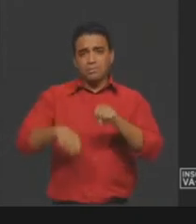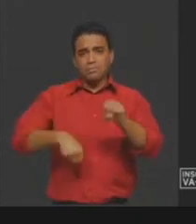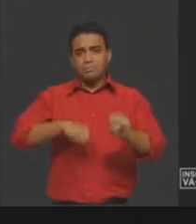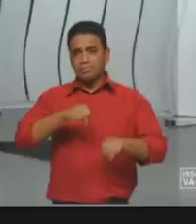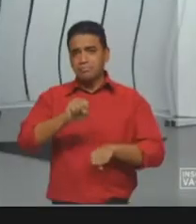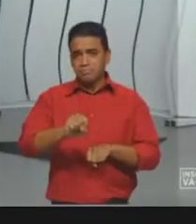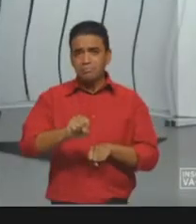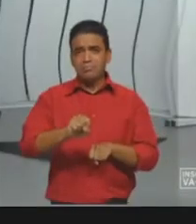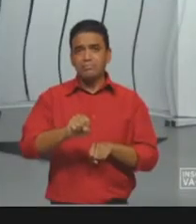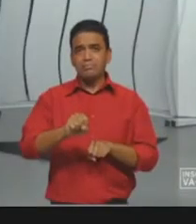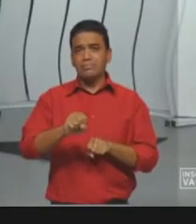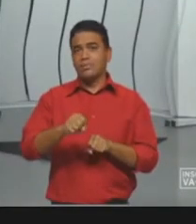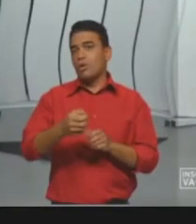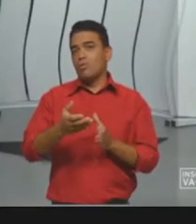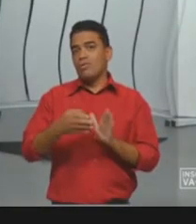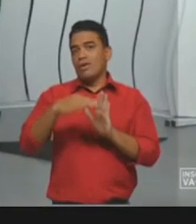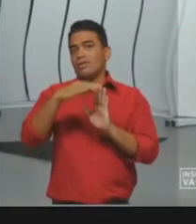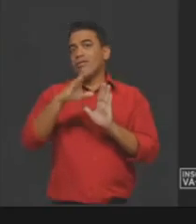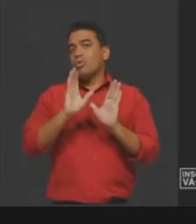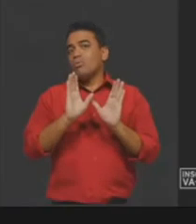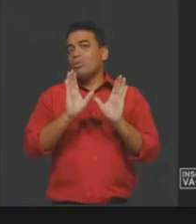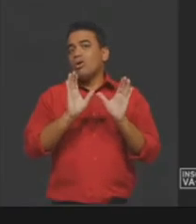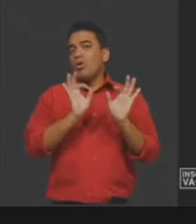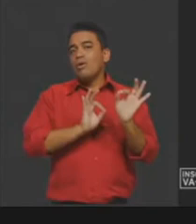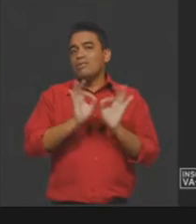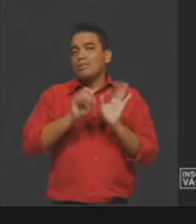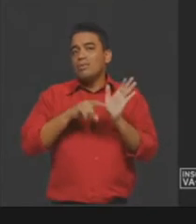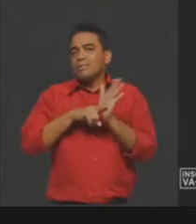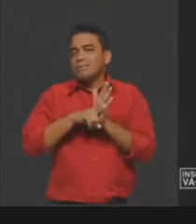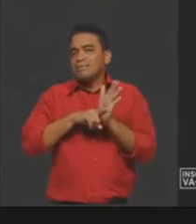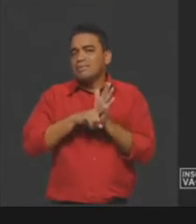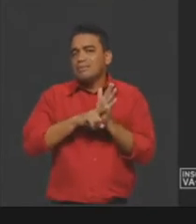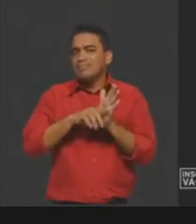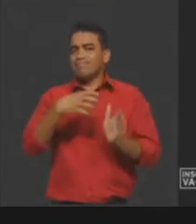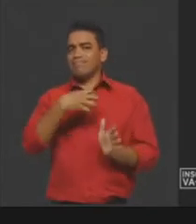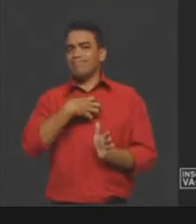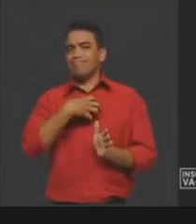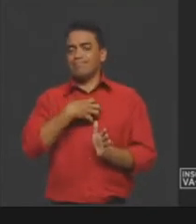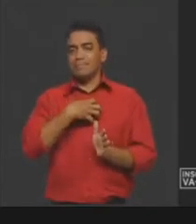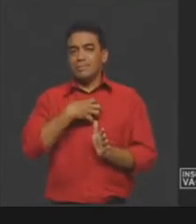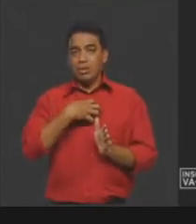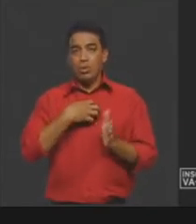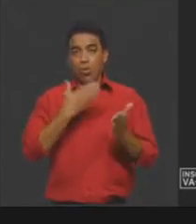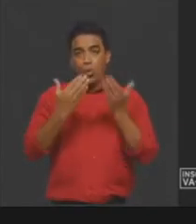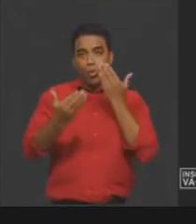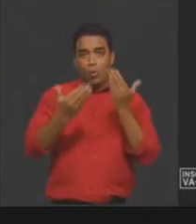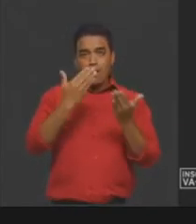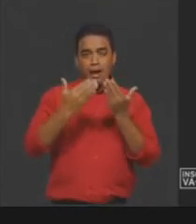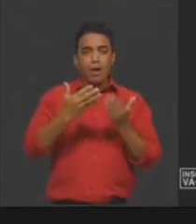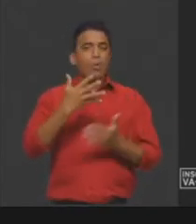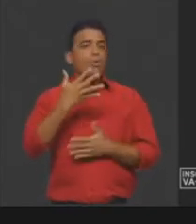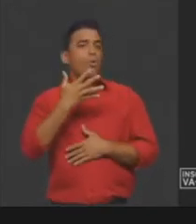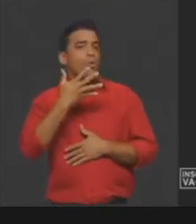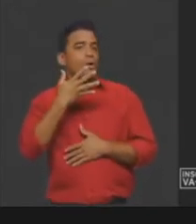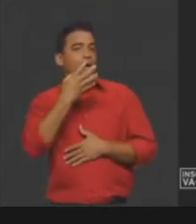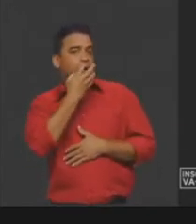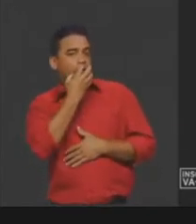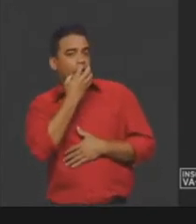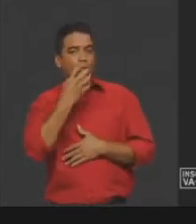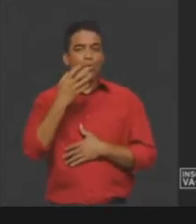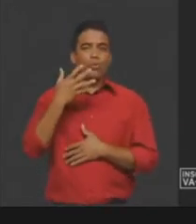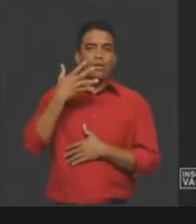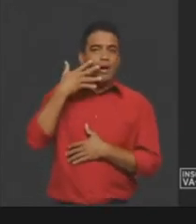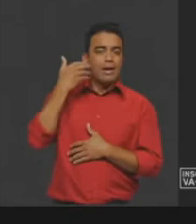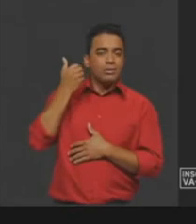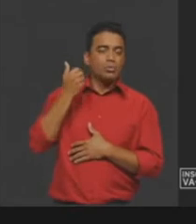classificação deles científica, ok? Vamos sempre comparando com o outro. Repara o cachorro e o gato. Ó. Os dois pertencem ao reino